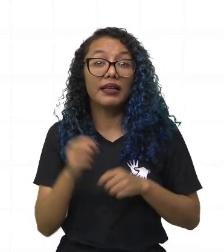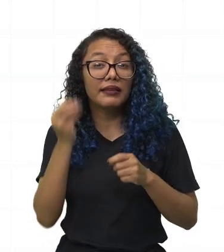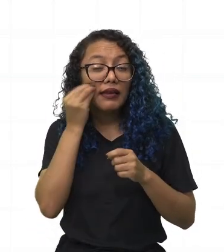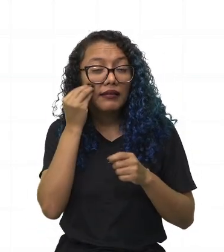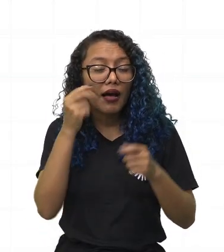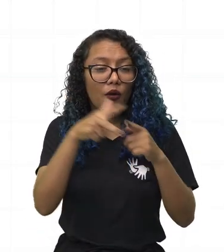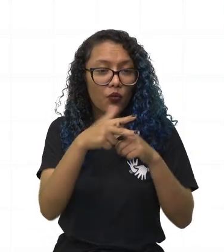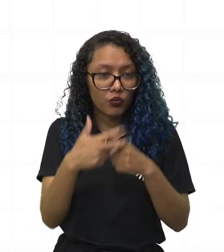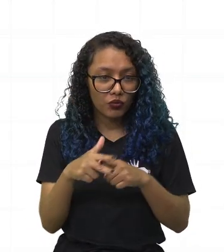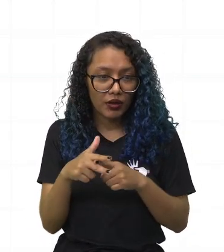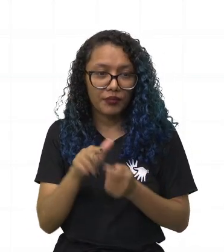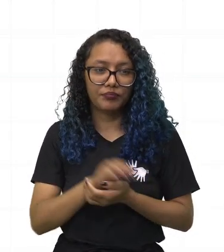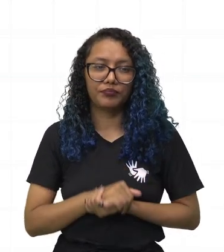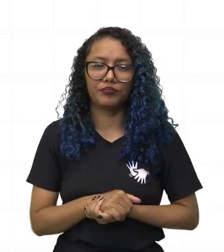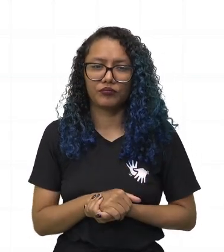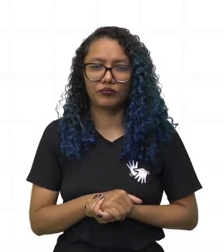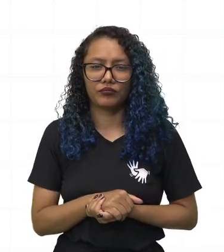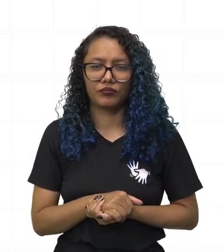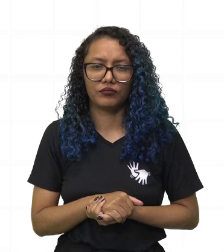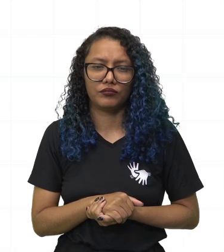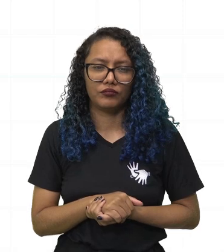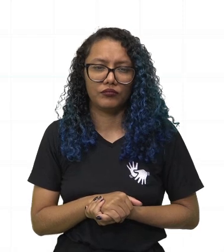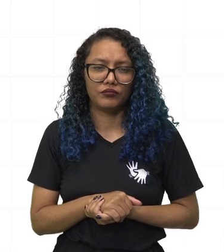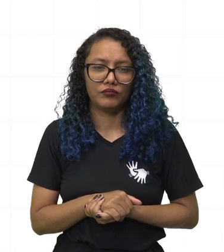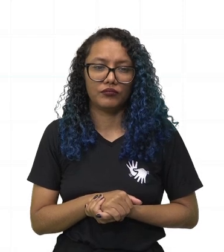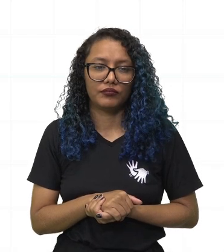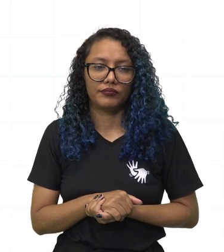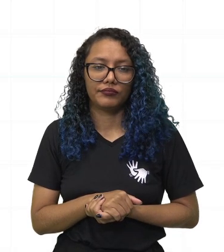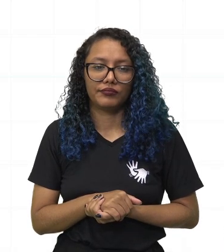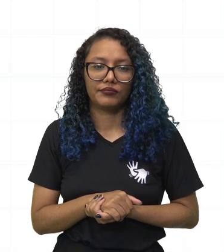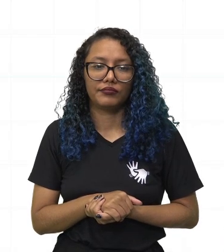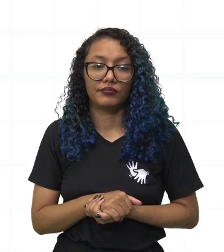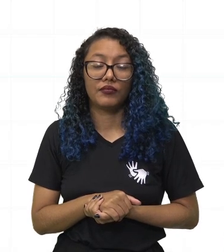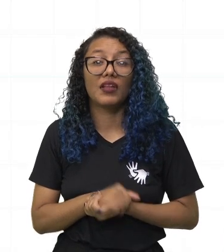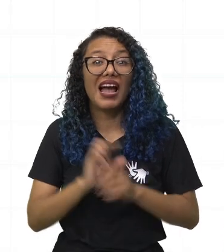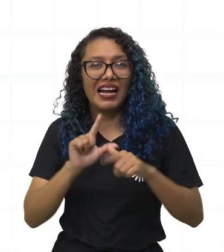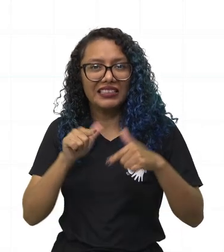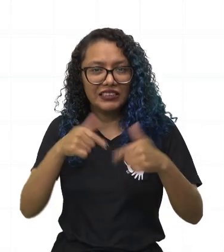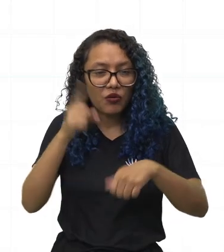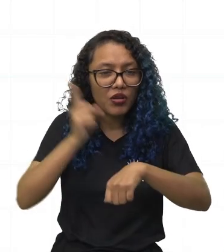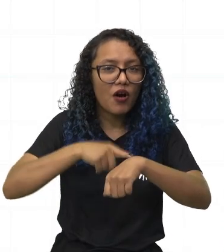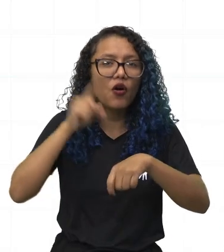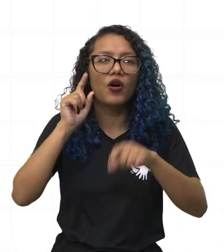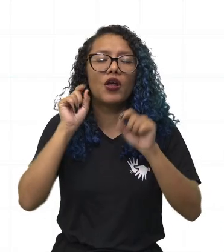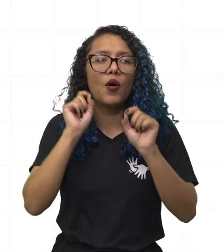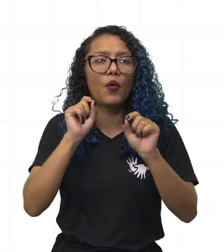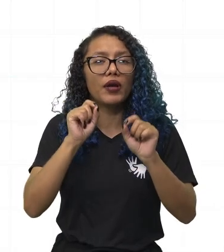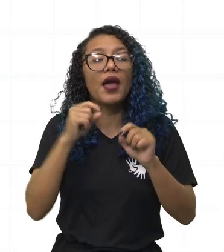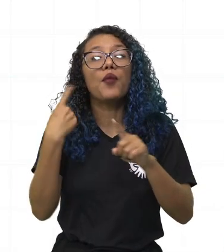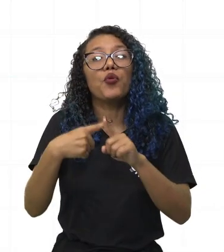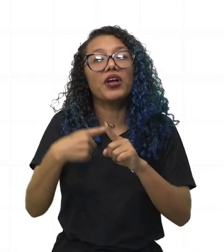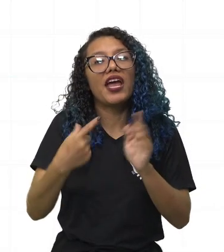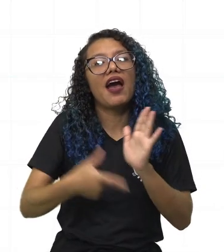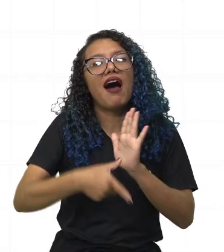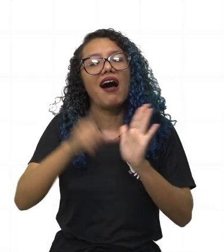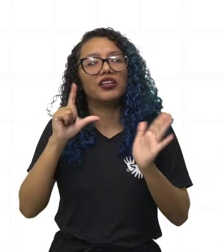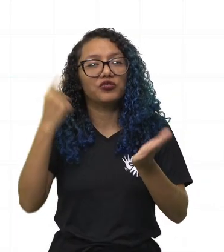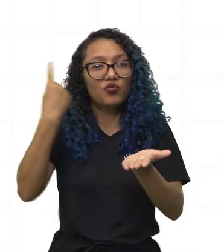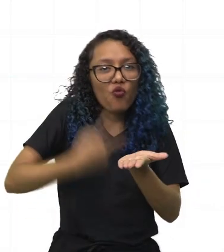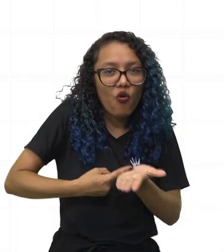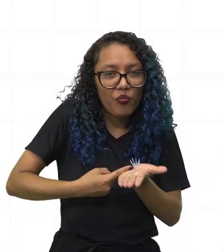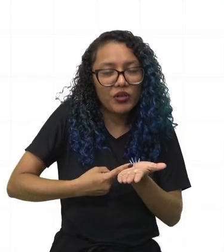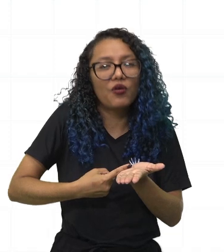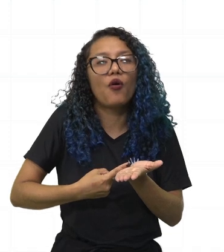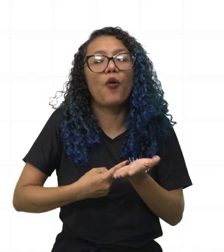ação imediata é fruto de articulação. O governador agiu rápido e o